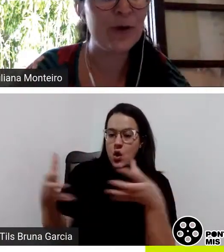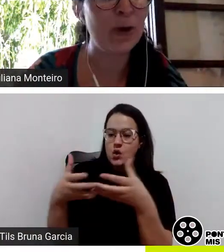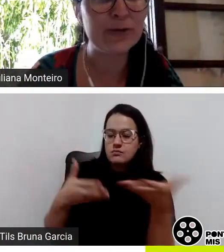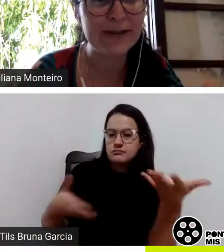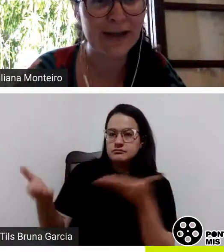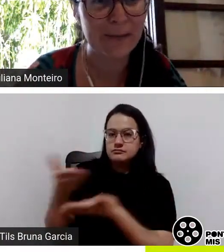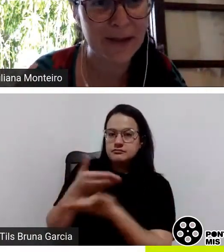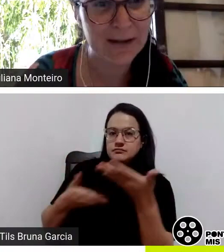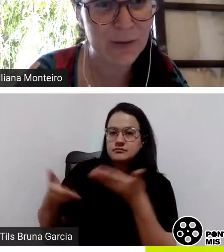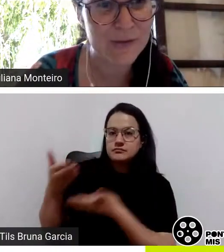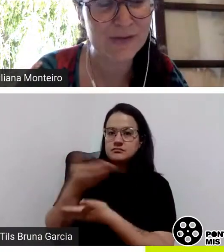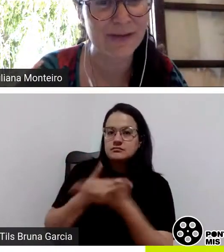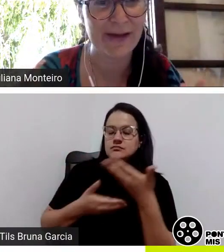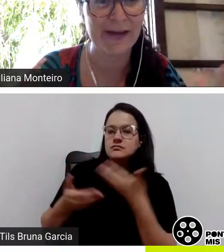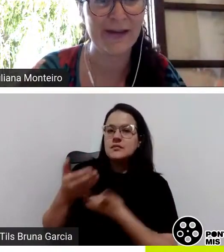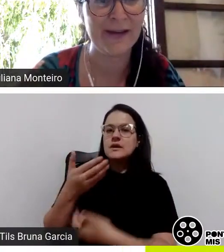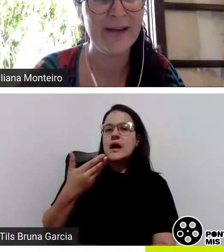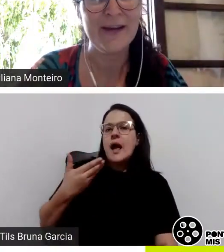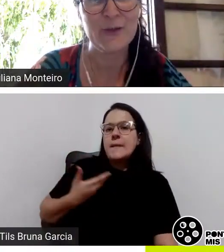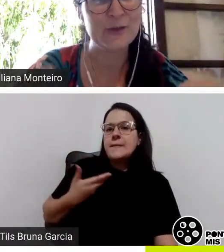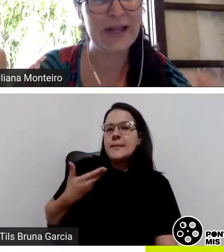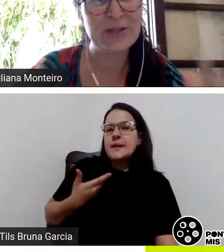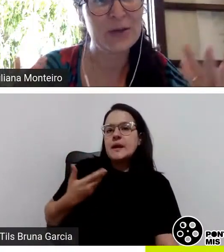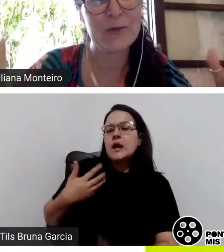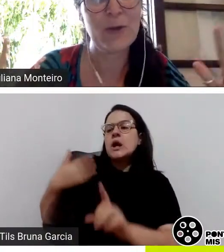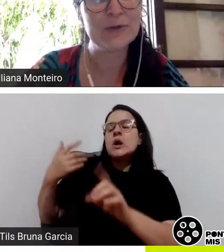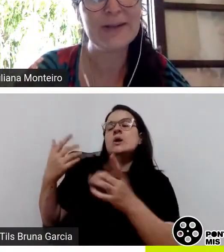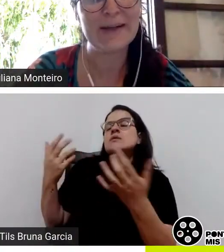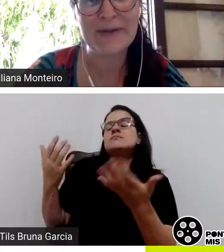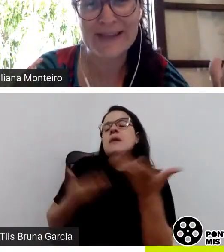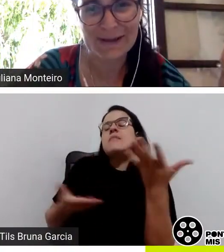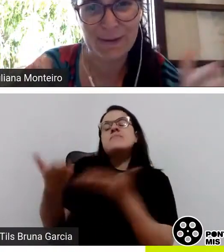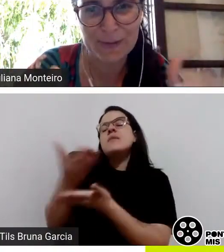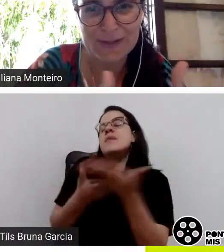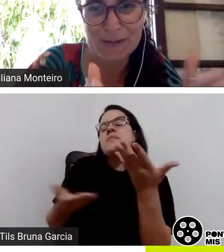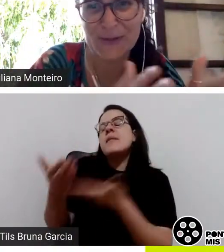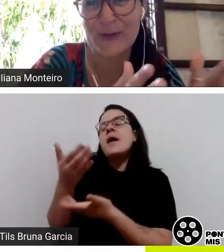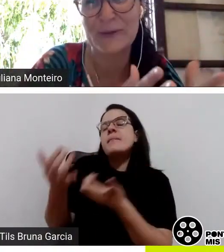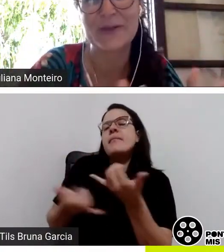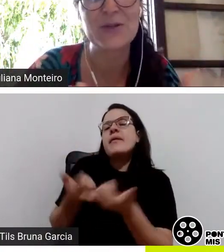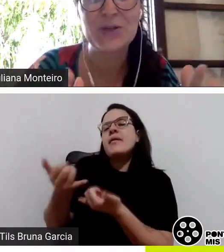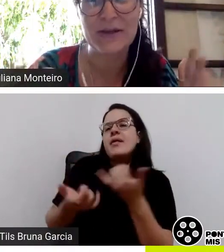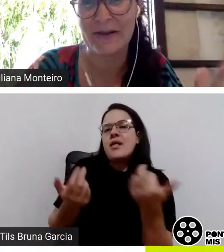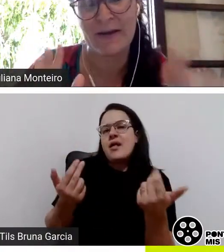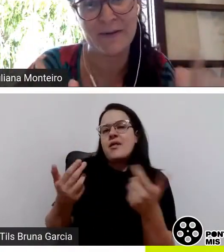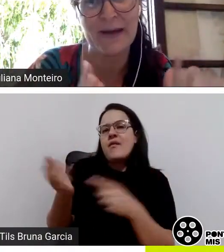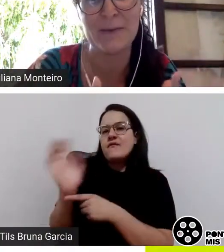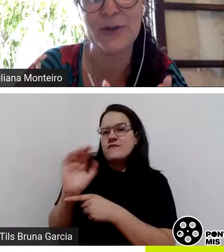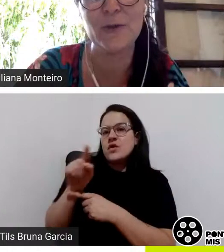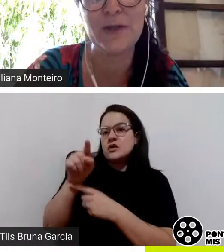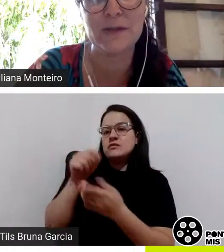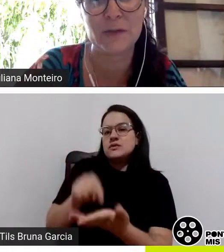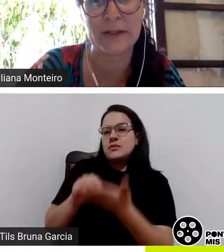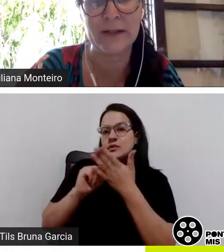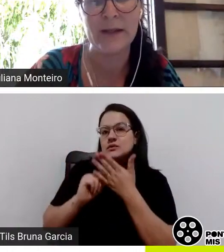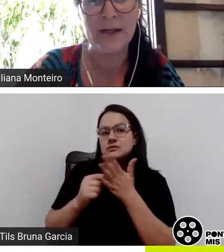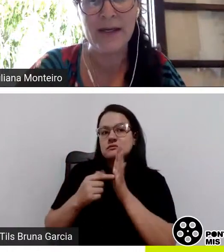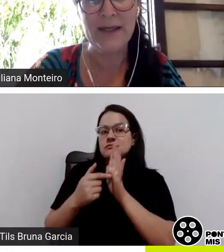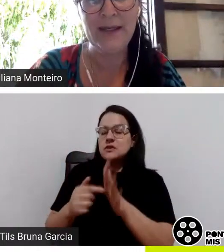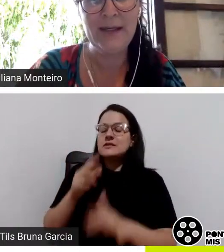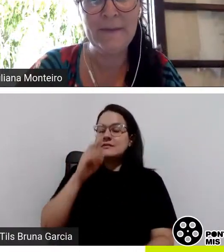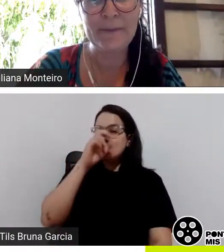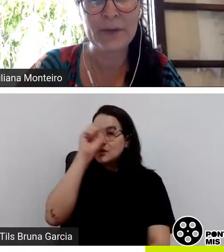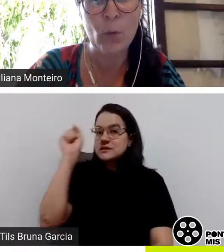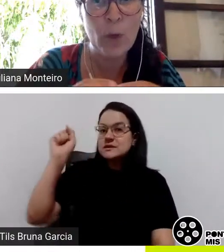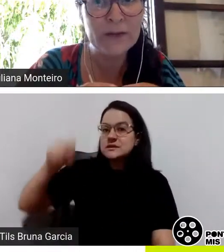né? Que é um encontro entre amigos, que o set era um encontro entre amigos. Essa foto que você mostrou agora pra gente revela muito isso,